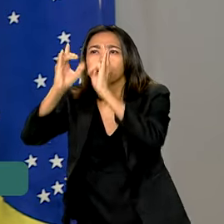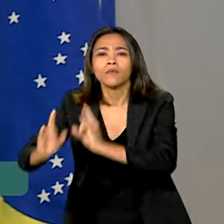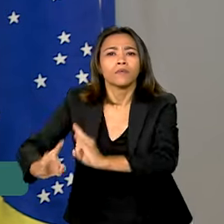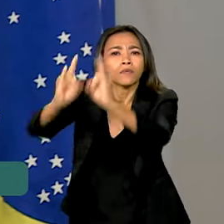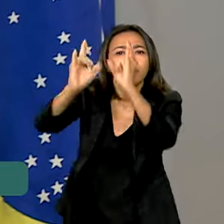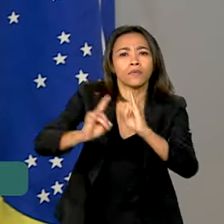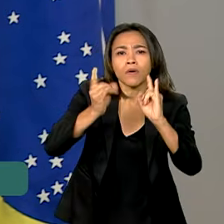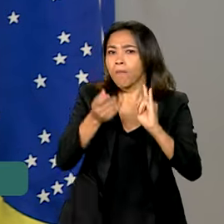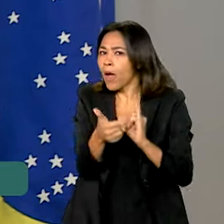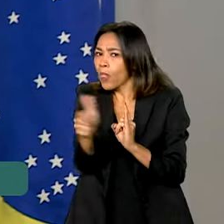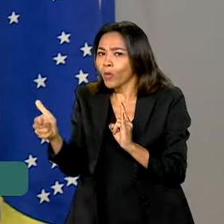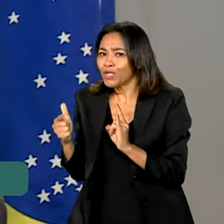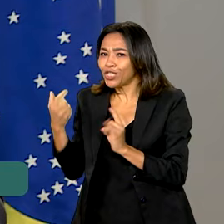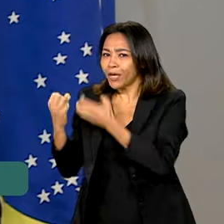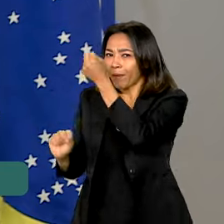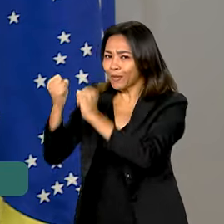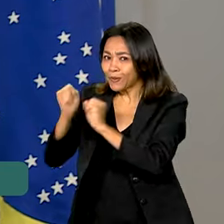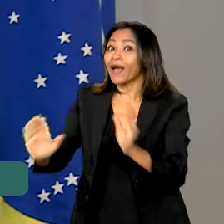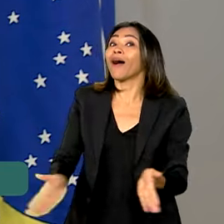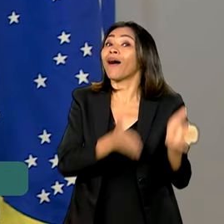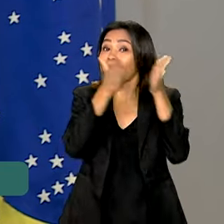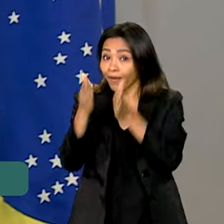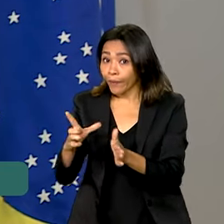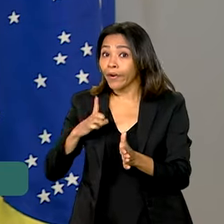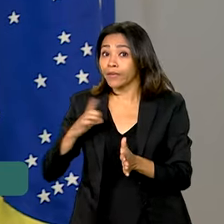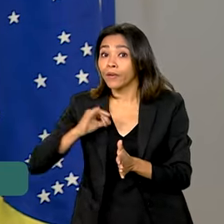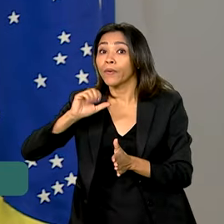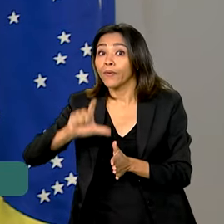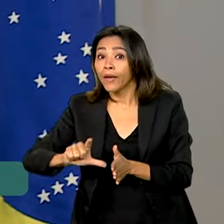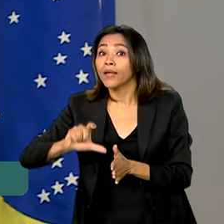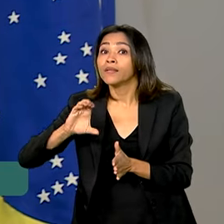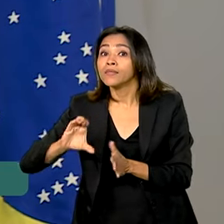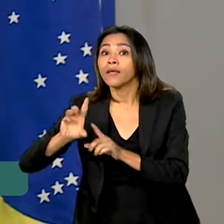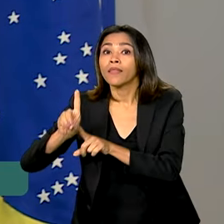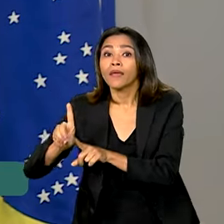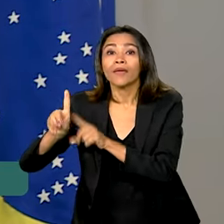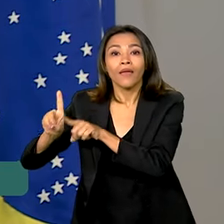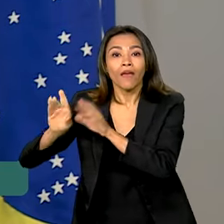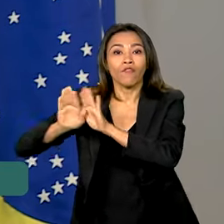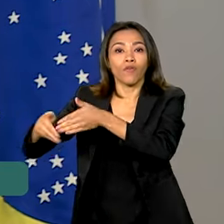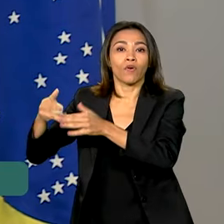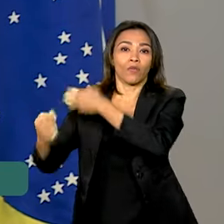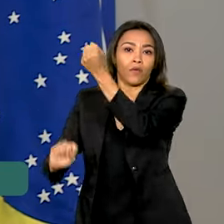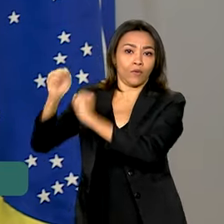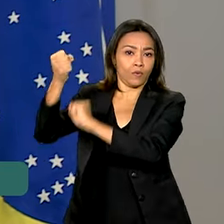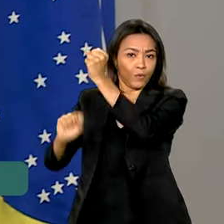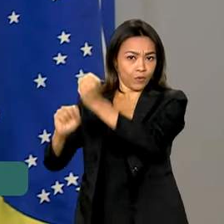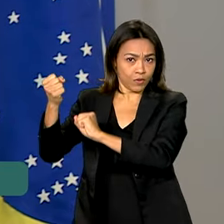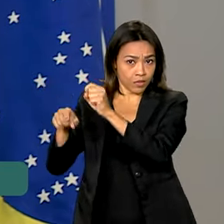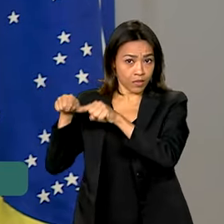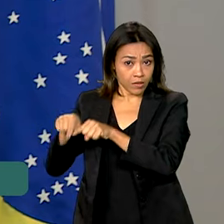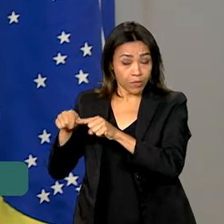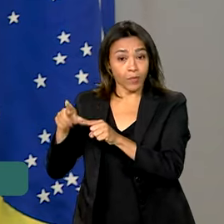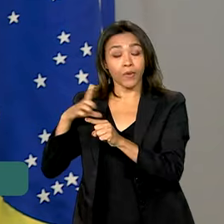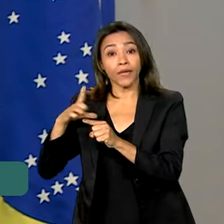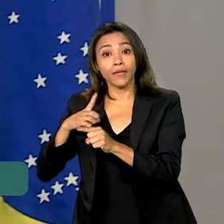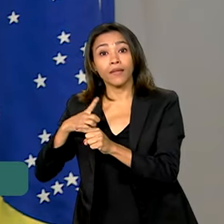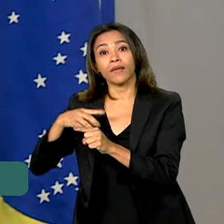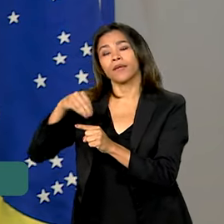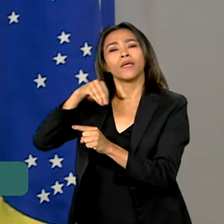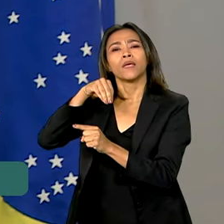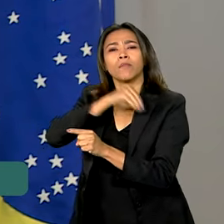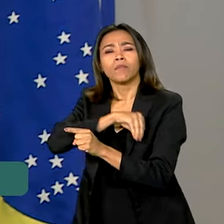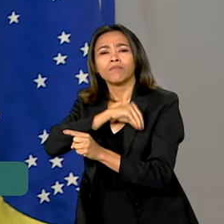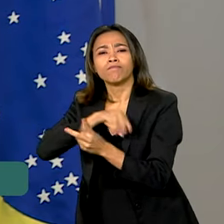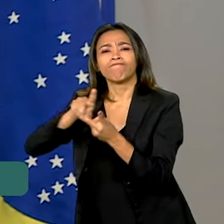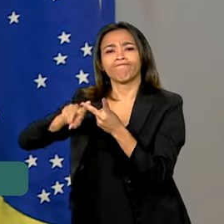indústria. Agora vai ter o LCD. Qual a vantagem? Que tem redução de imposto de renda de pessoa física